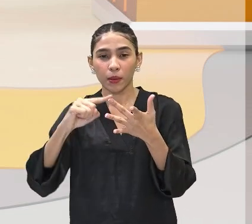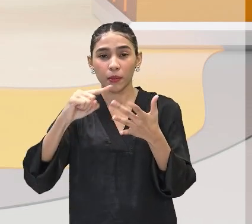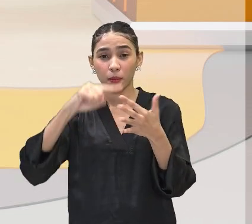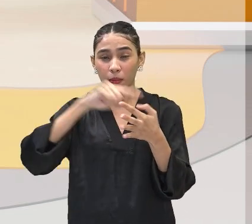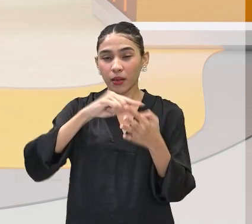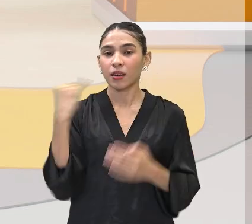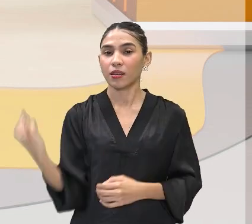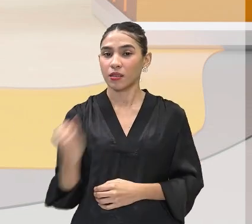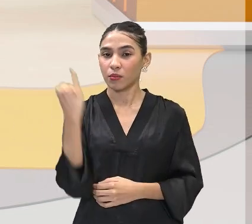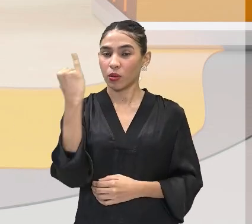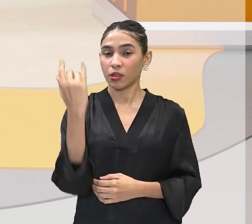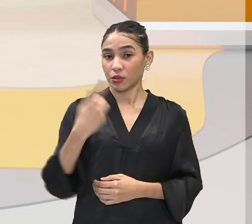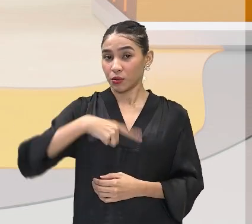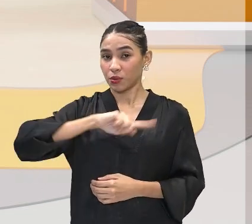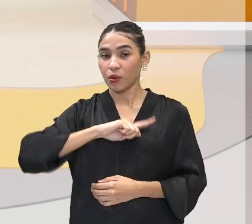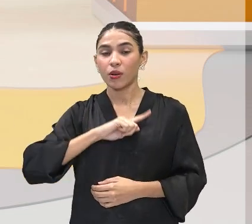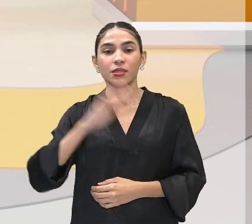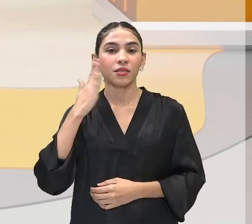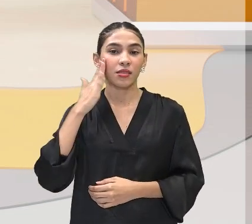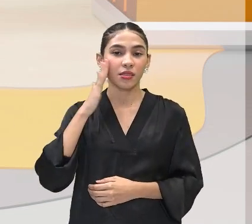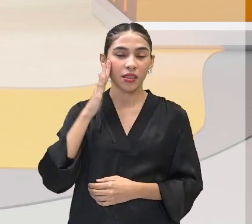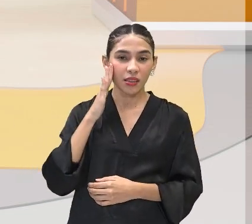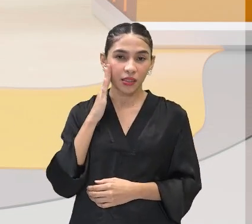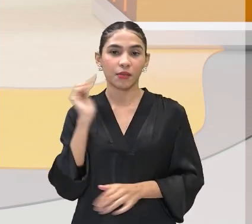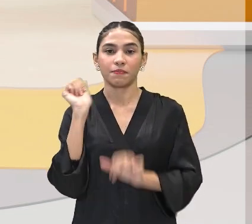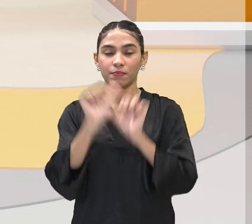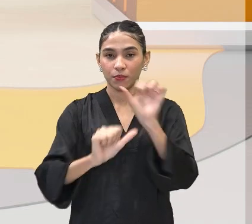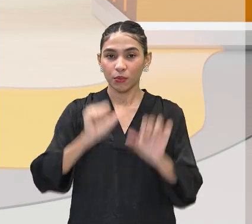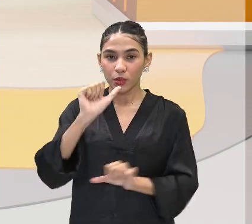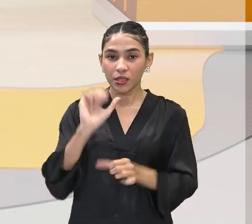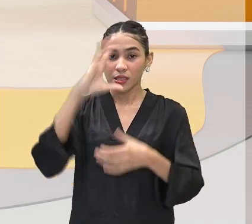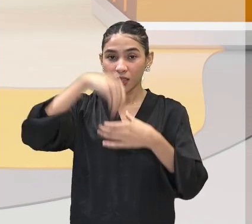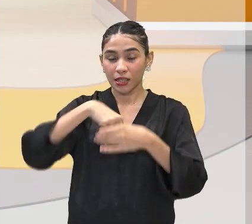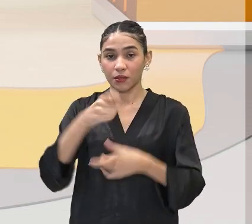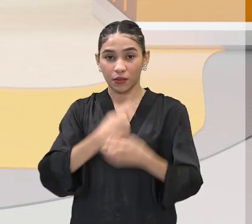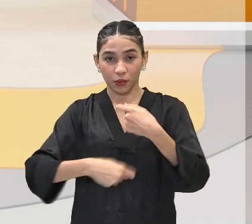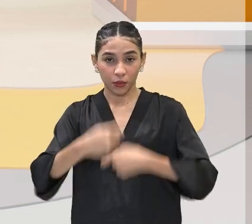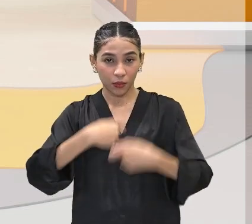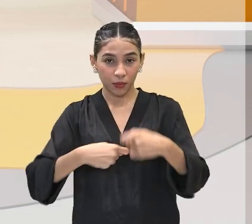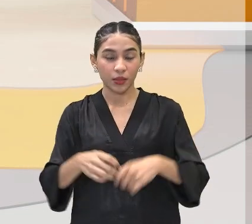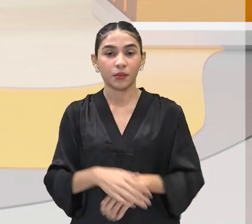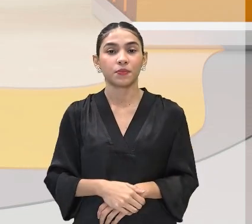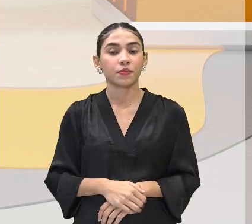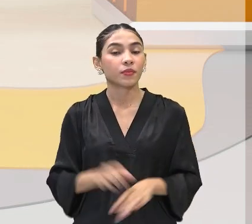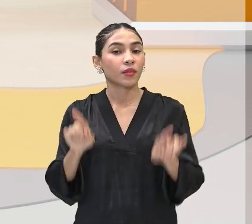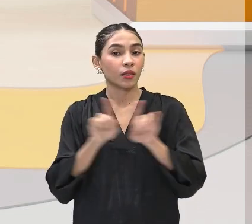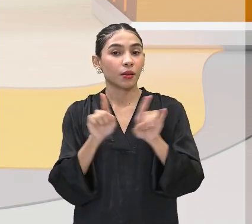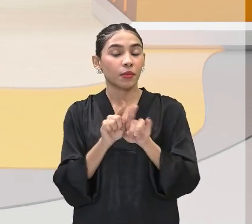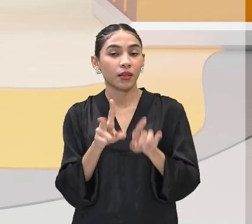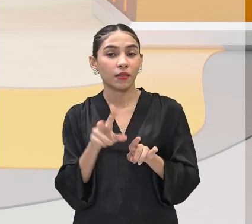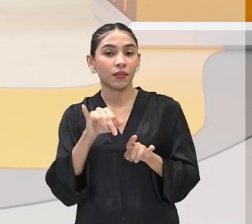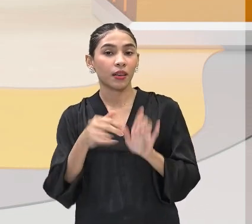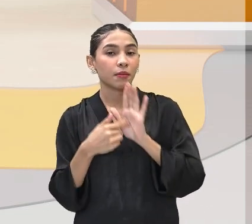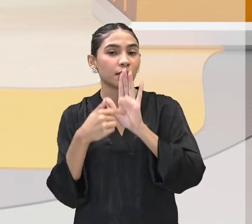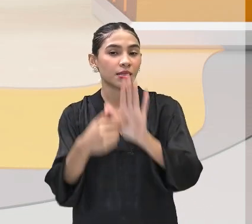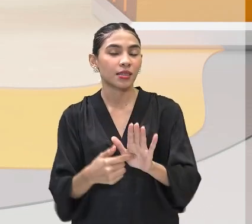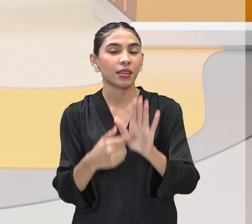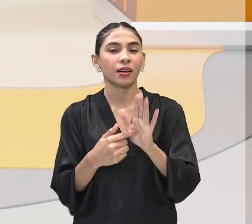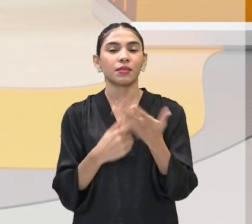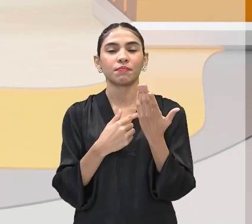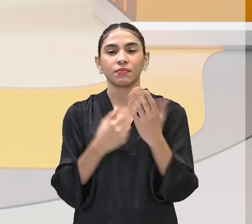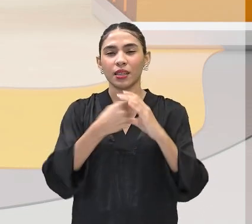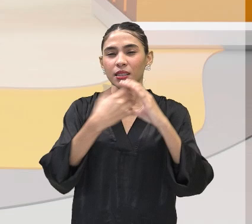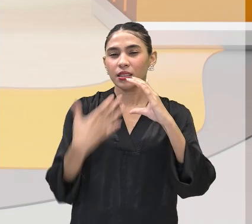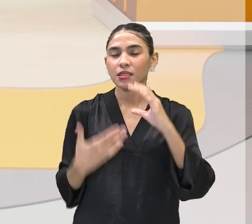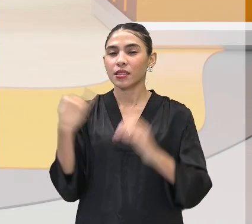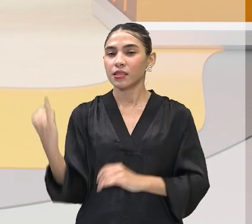para compreender, né, as mudanças na economia. Ele vai trazer pontos principais